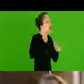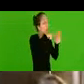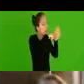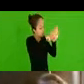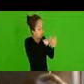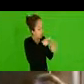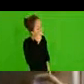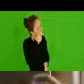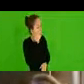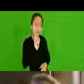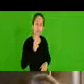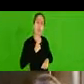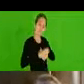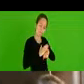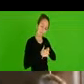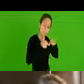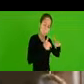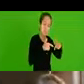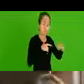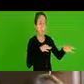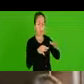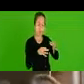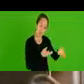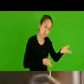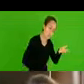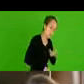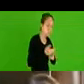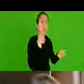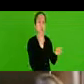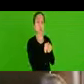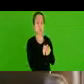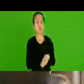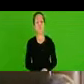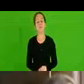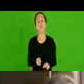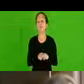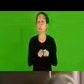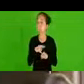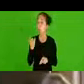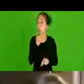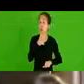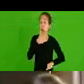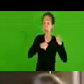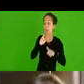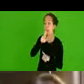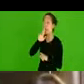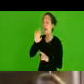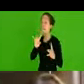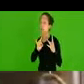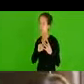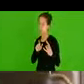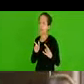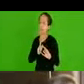de todas as etapas do processo de pesquisa, uma avaliação permanente das